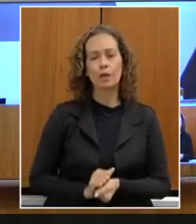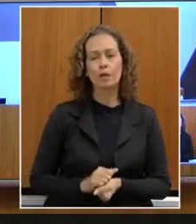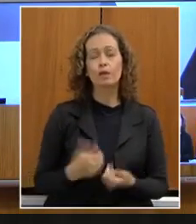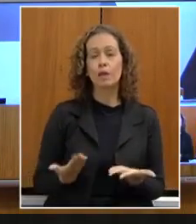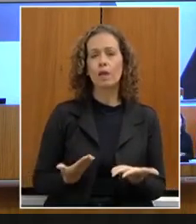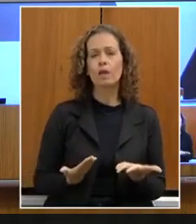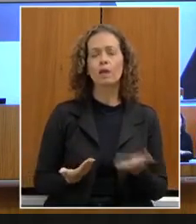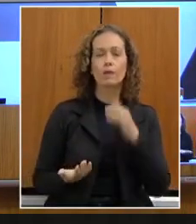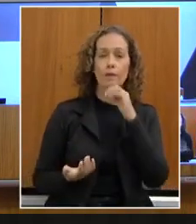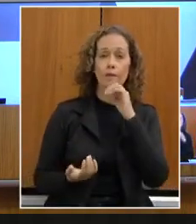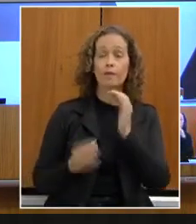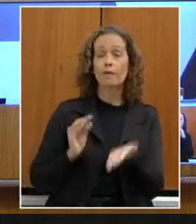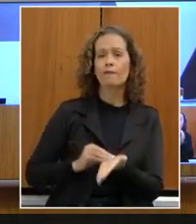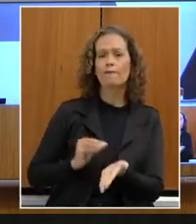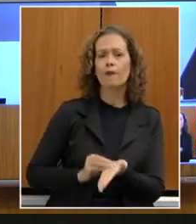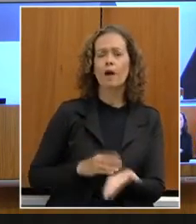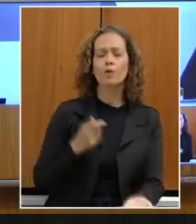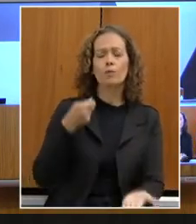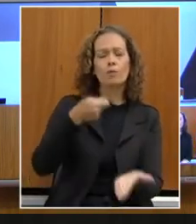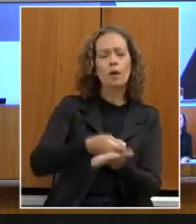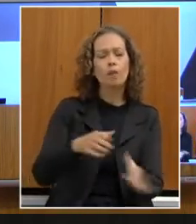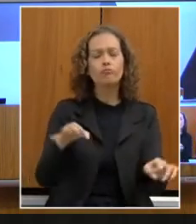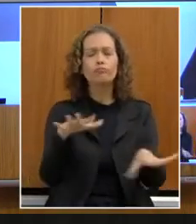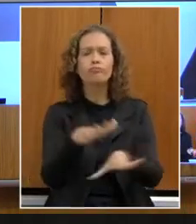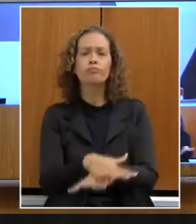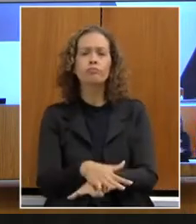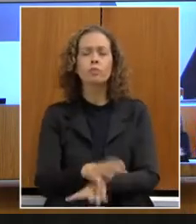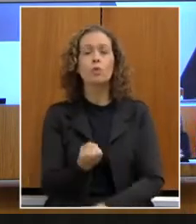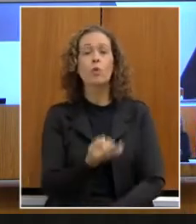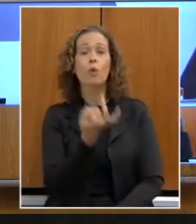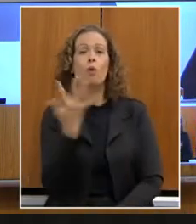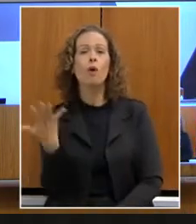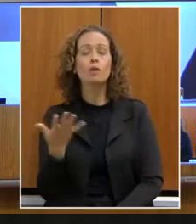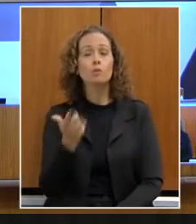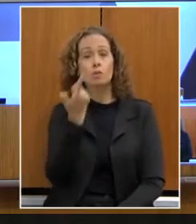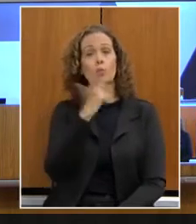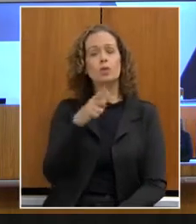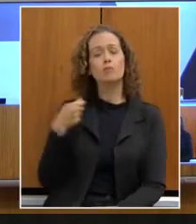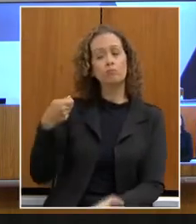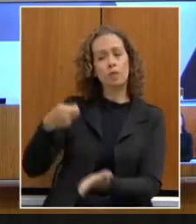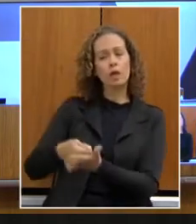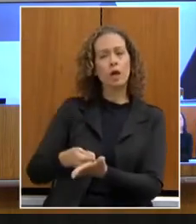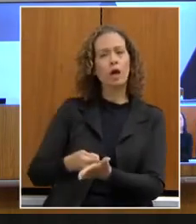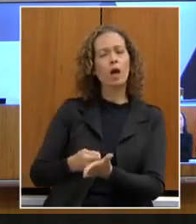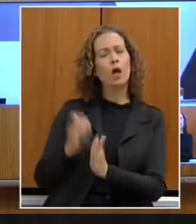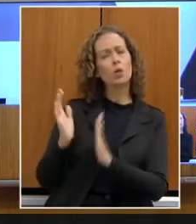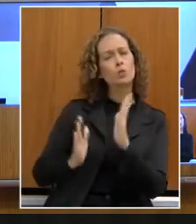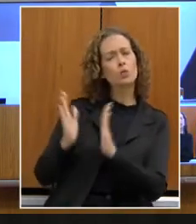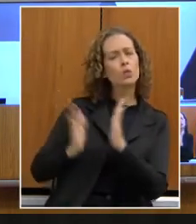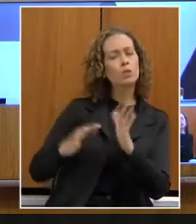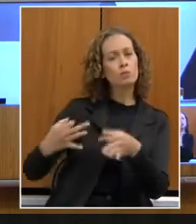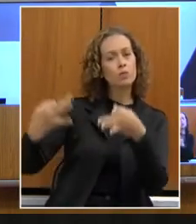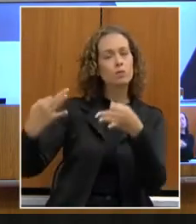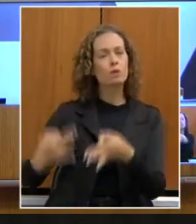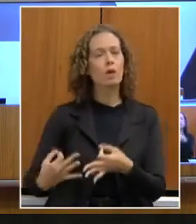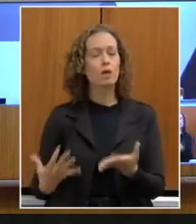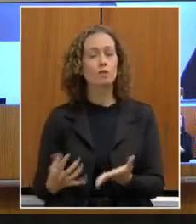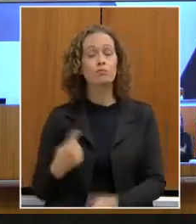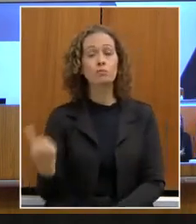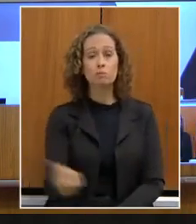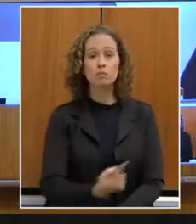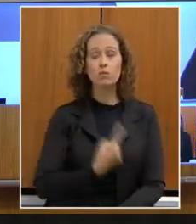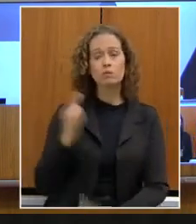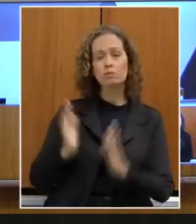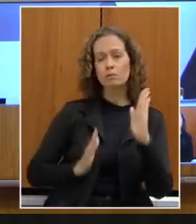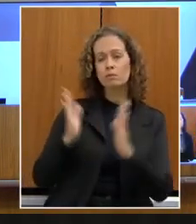processados, os que não foram liquidados, quantos que ainda conseguem ser liquidados e pagos pelo prazo, se já foi vencido ou não. Então, estamos nessa fase